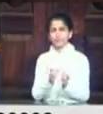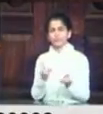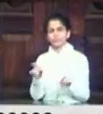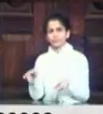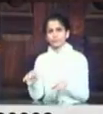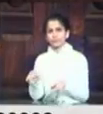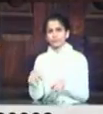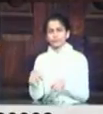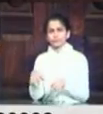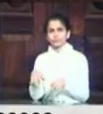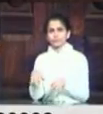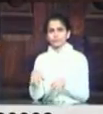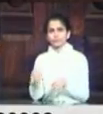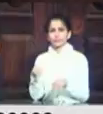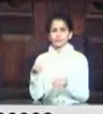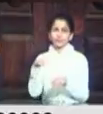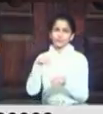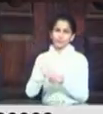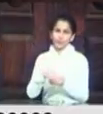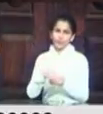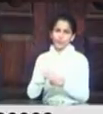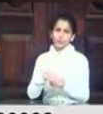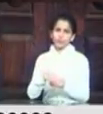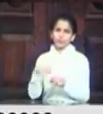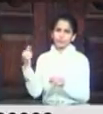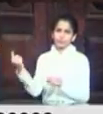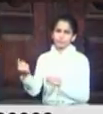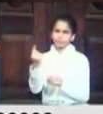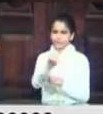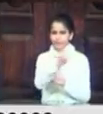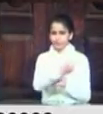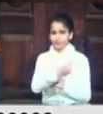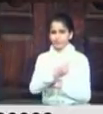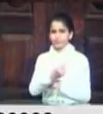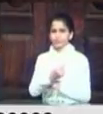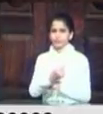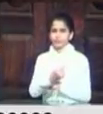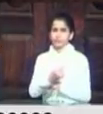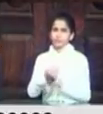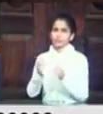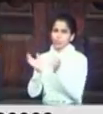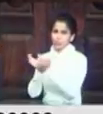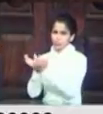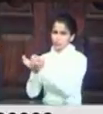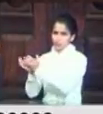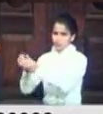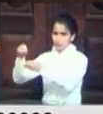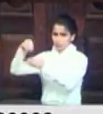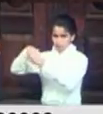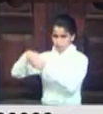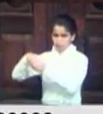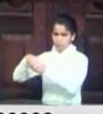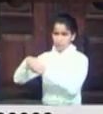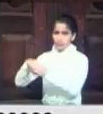e o voto dado por cada um nas comissões,